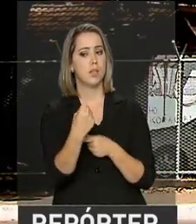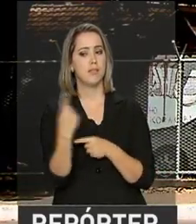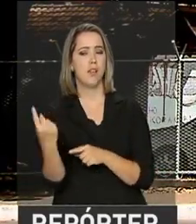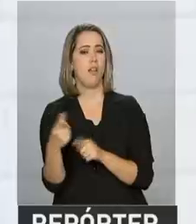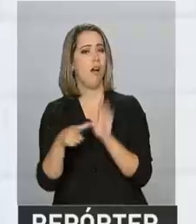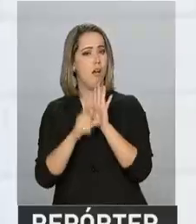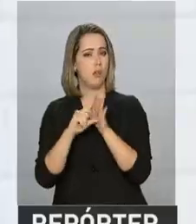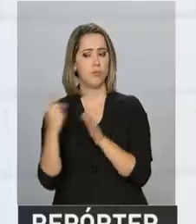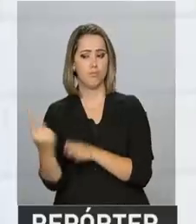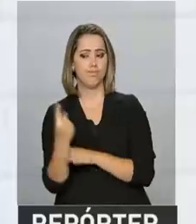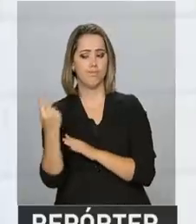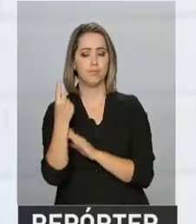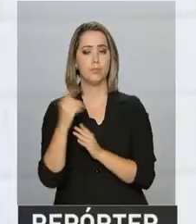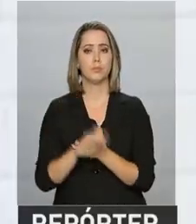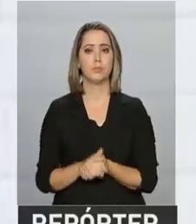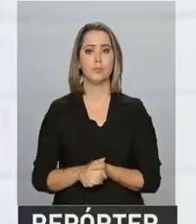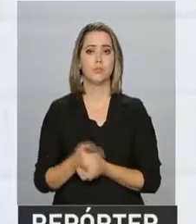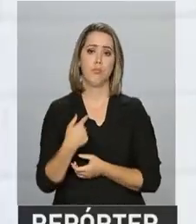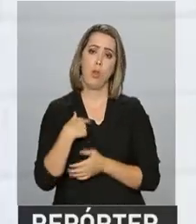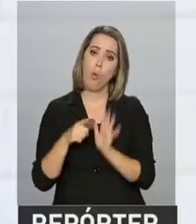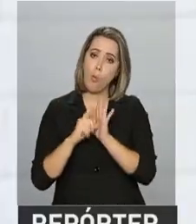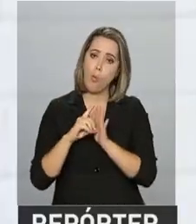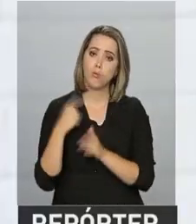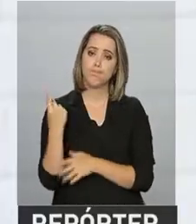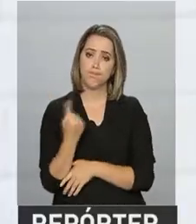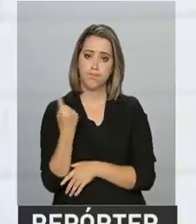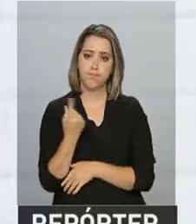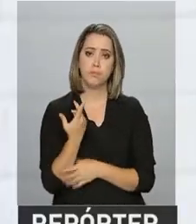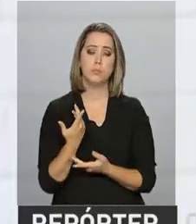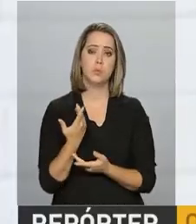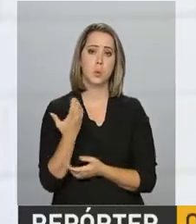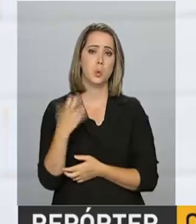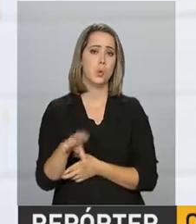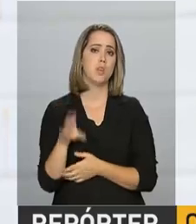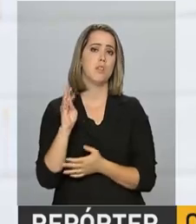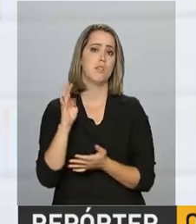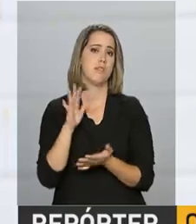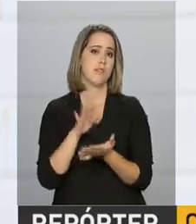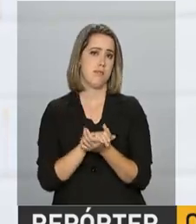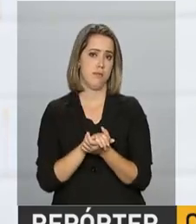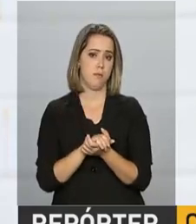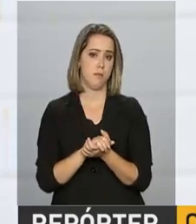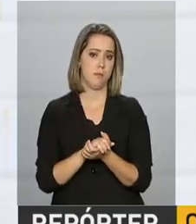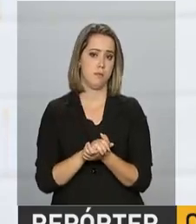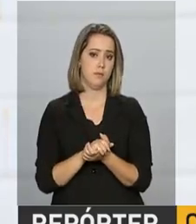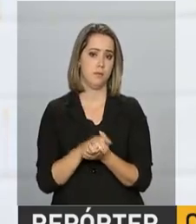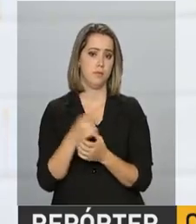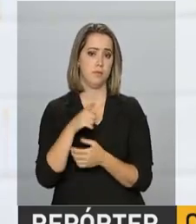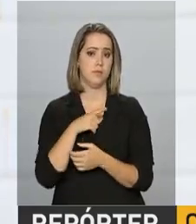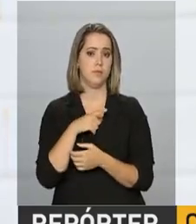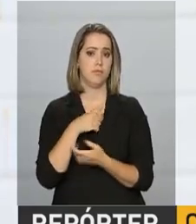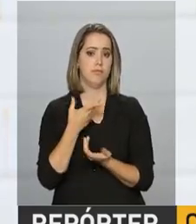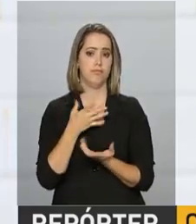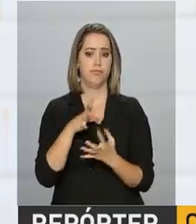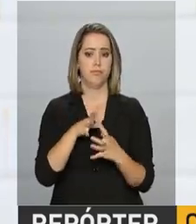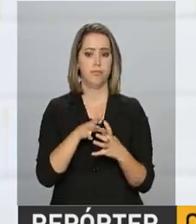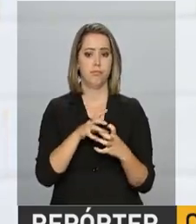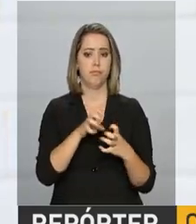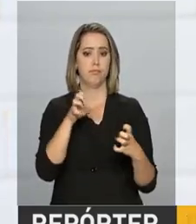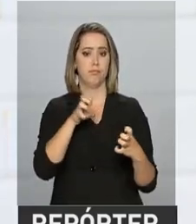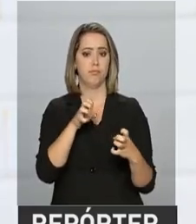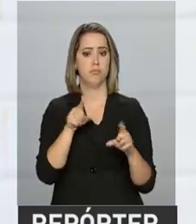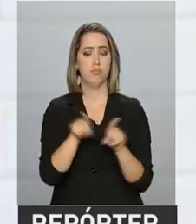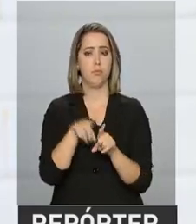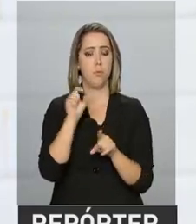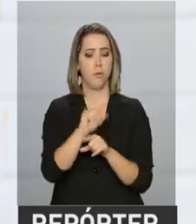isolamento é uma maneira de não ficar sozinha que eu não quis mais casar né me acho assim um pouco bem